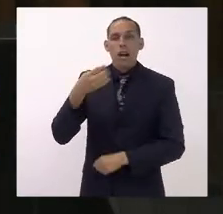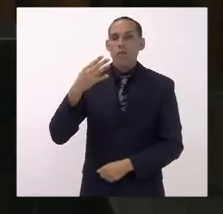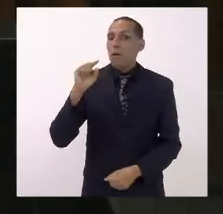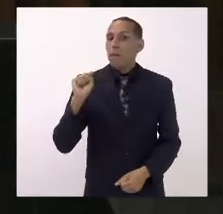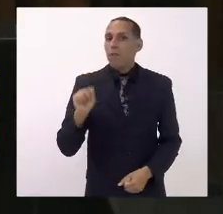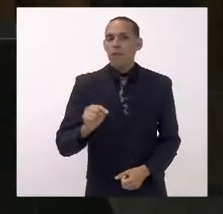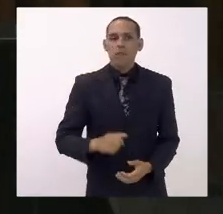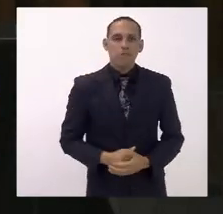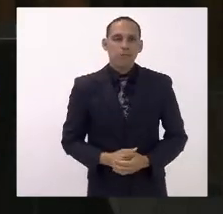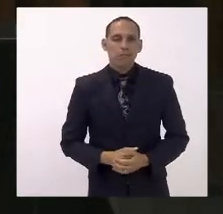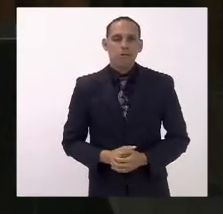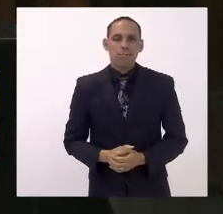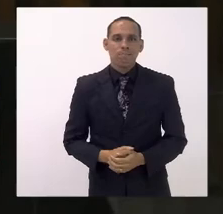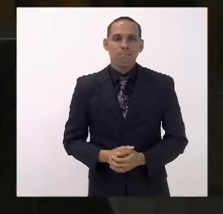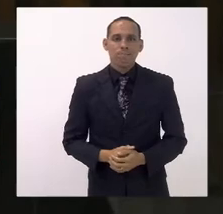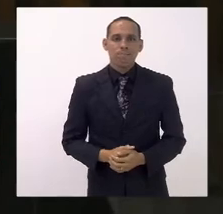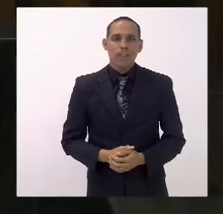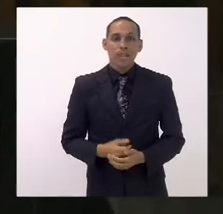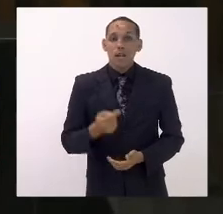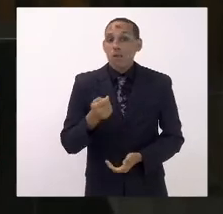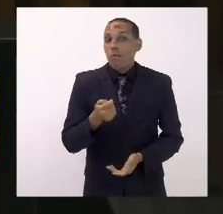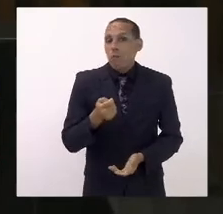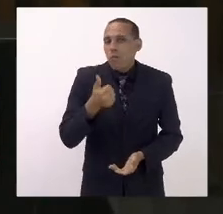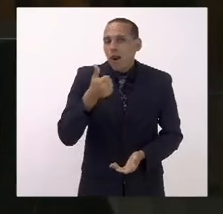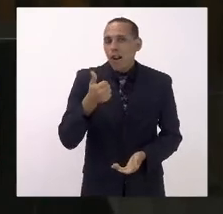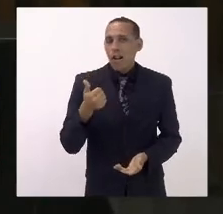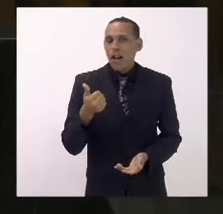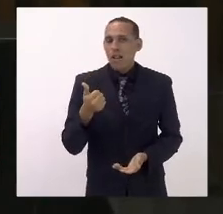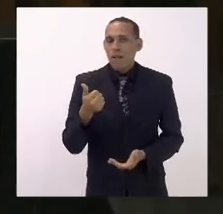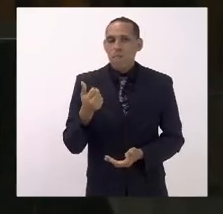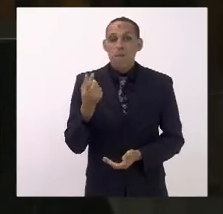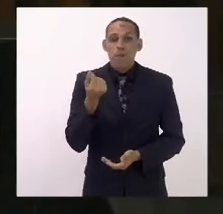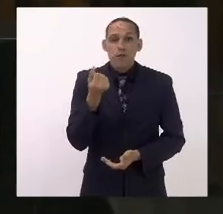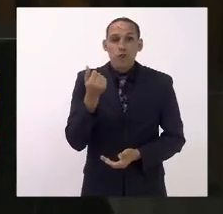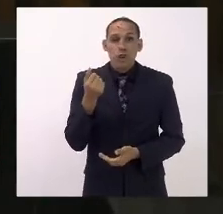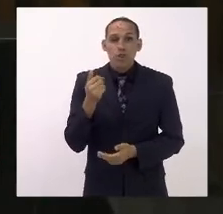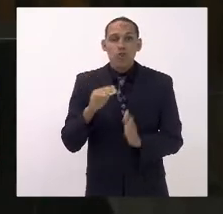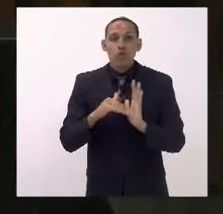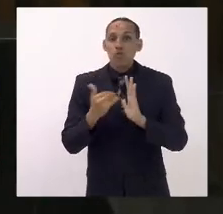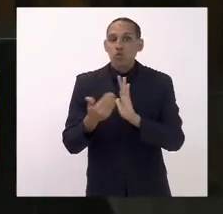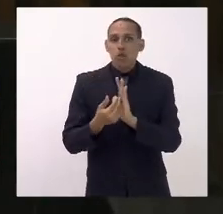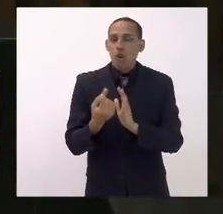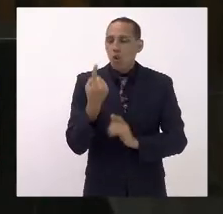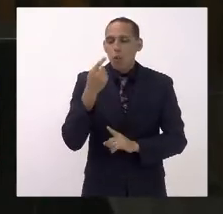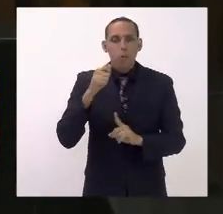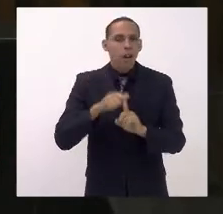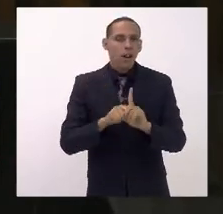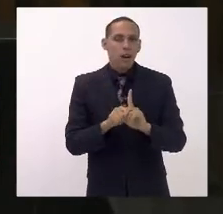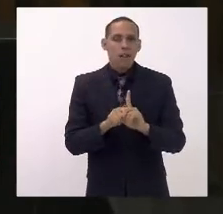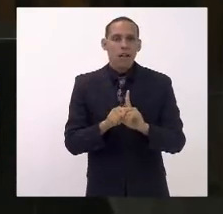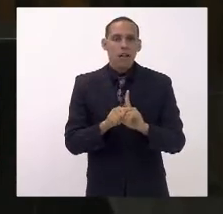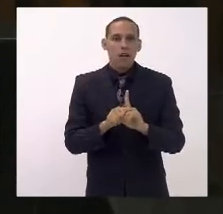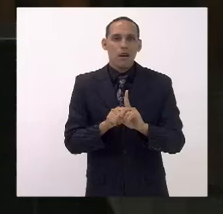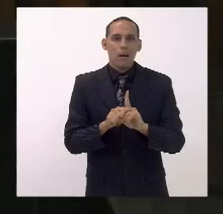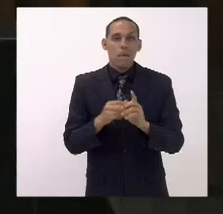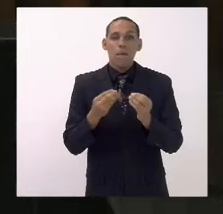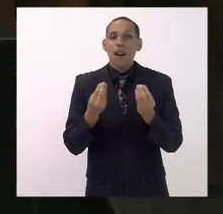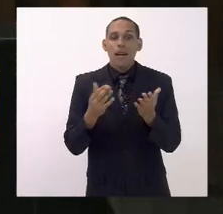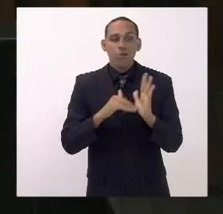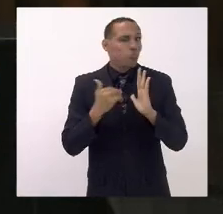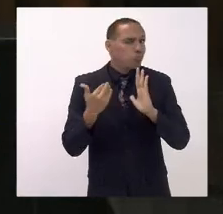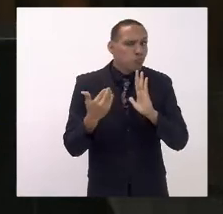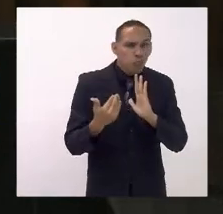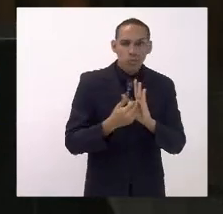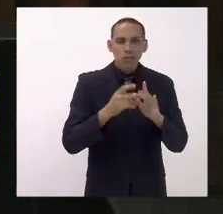R$14.000, que é quase o valor total que a escola recebe em um mês para fazer todo tipo de manutenção